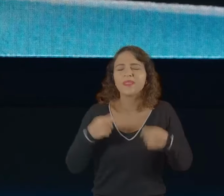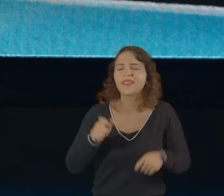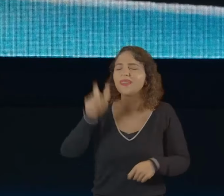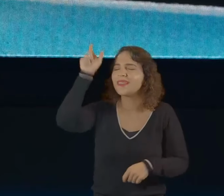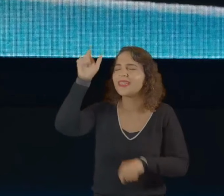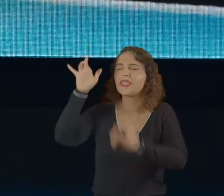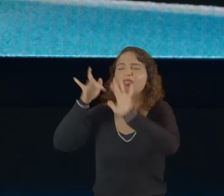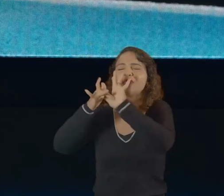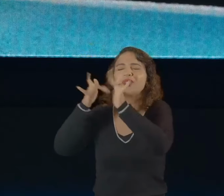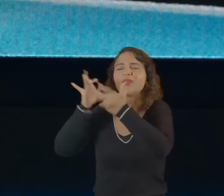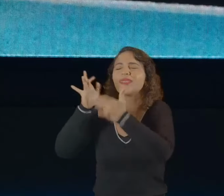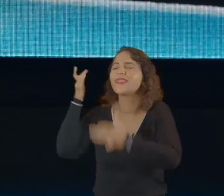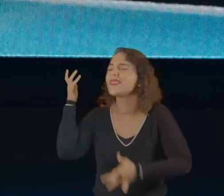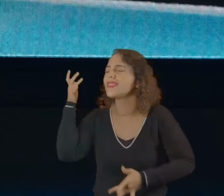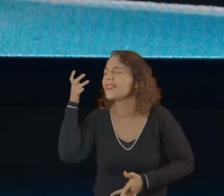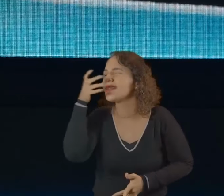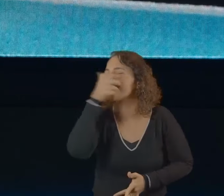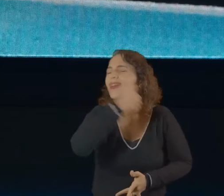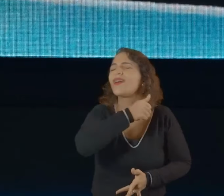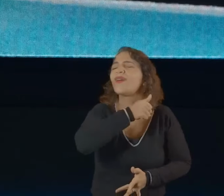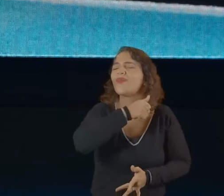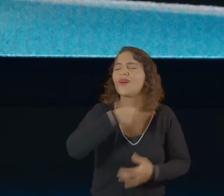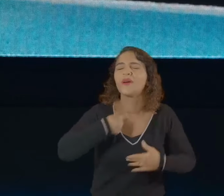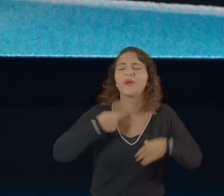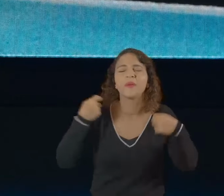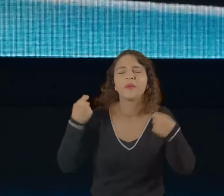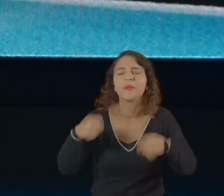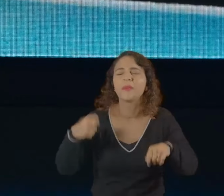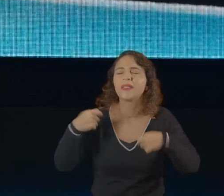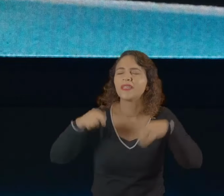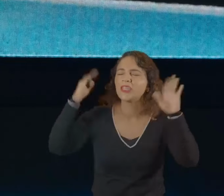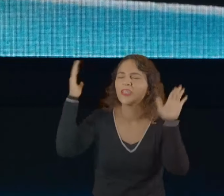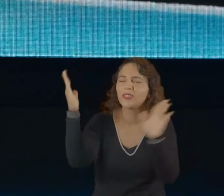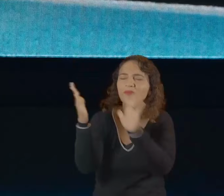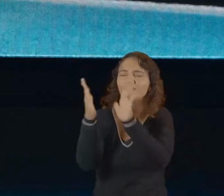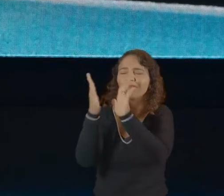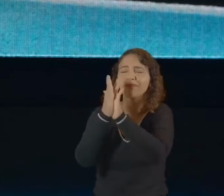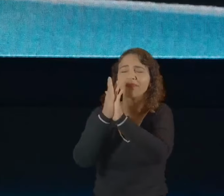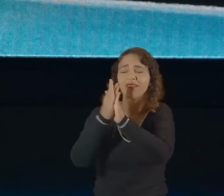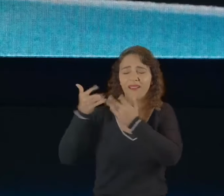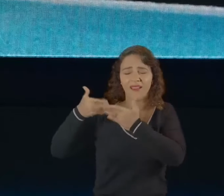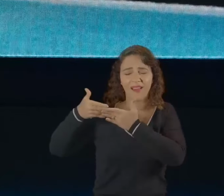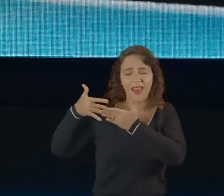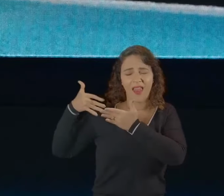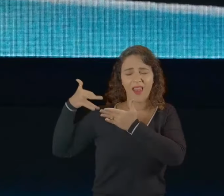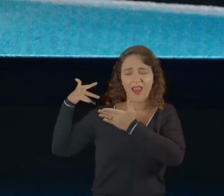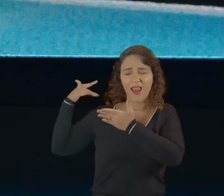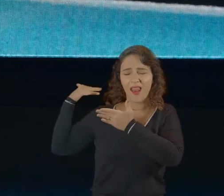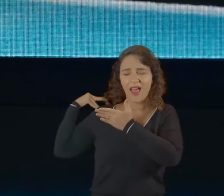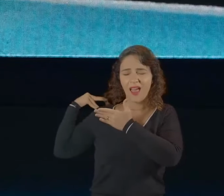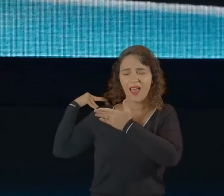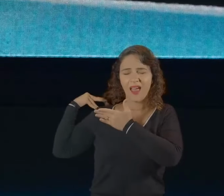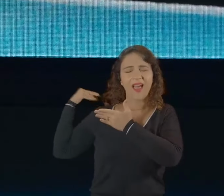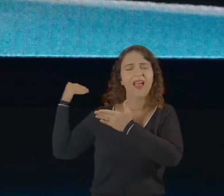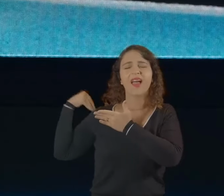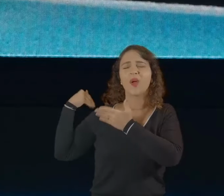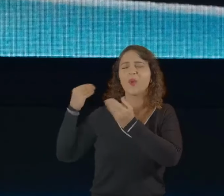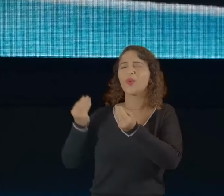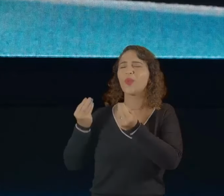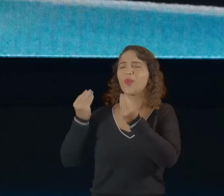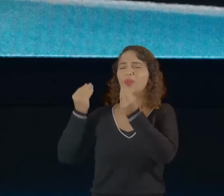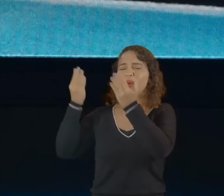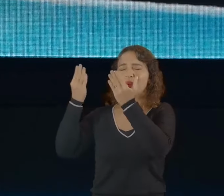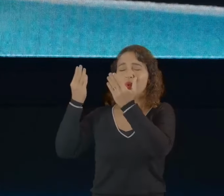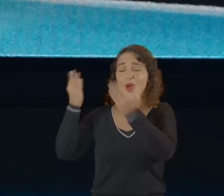Eu quero ter um encontro contigo. Eu entrego o meu passado, eu entrego o meu